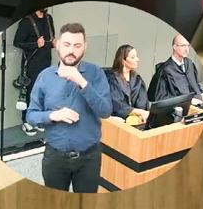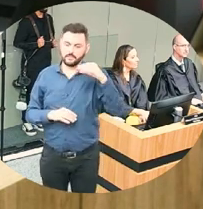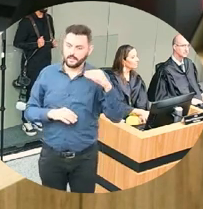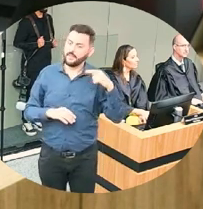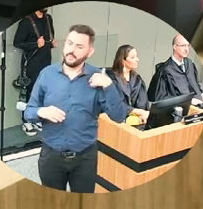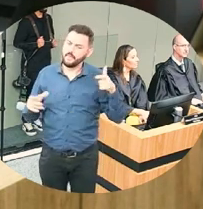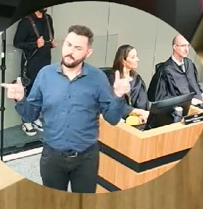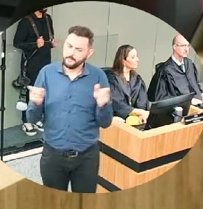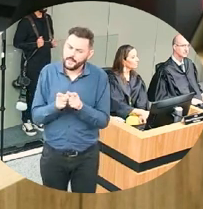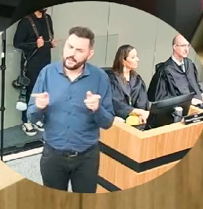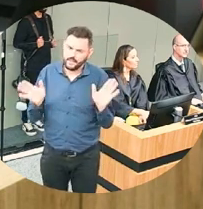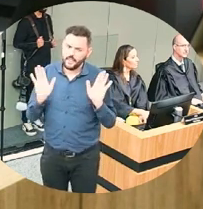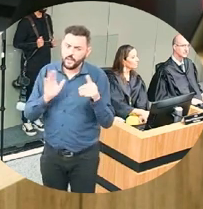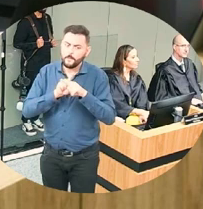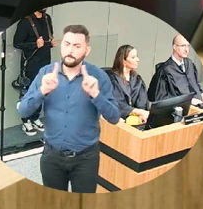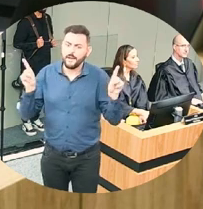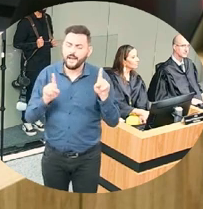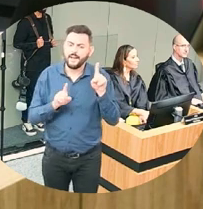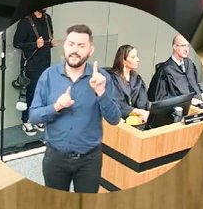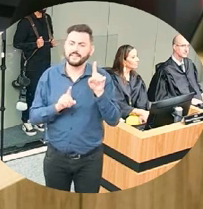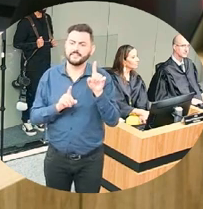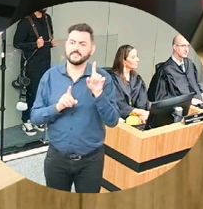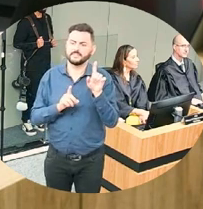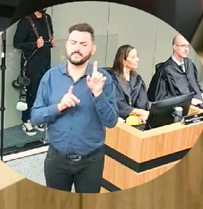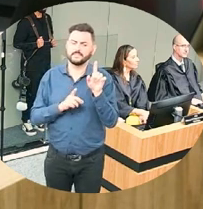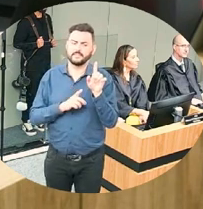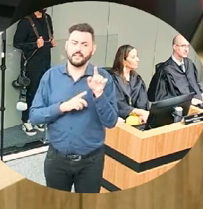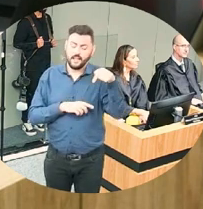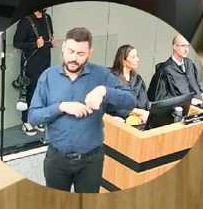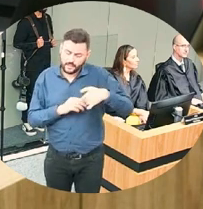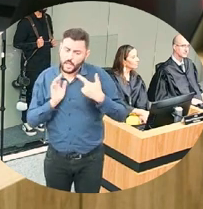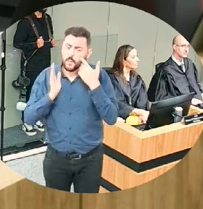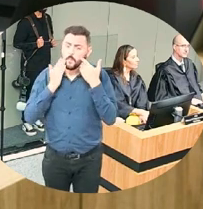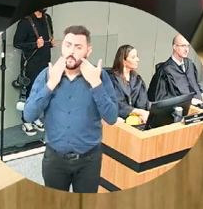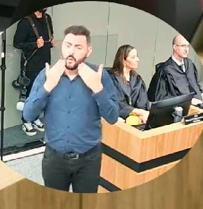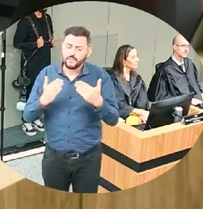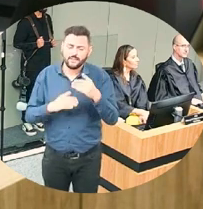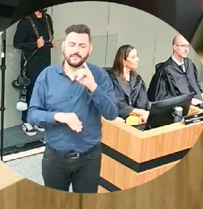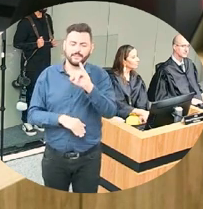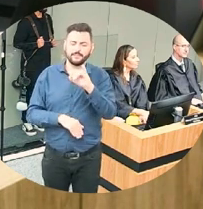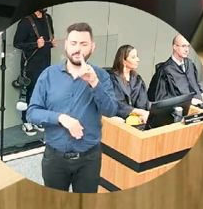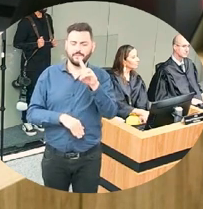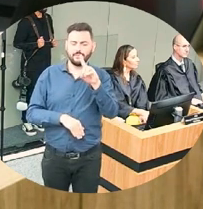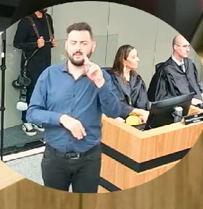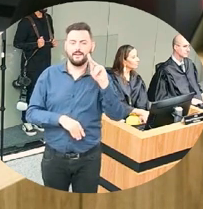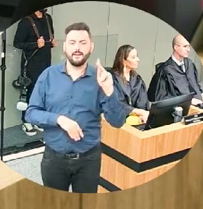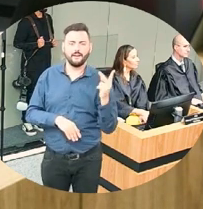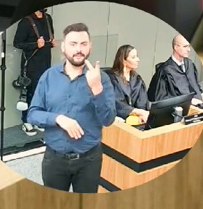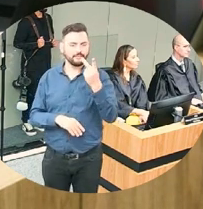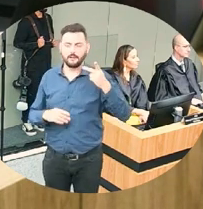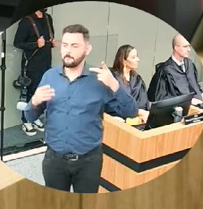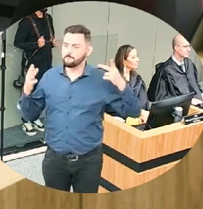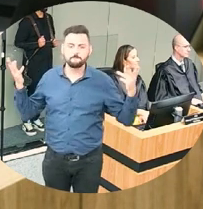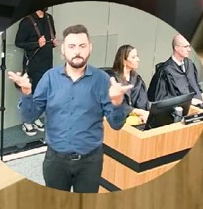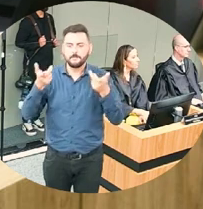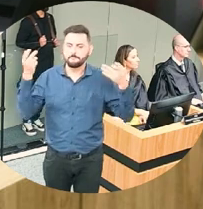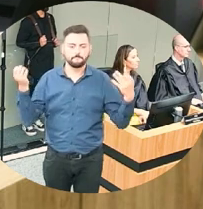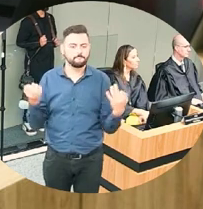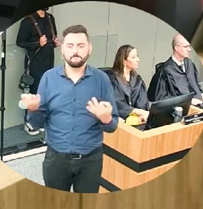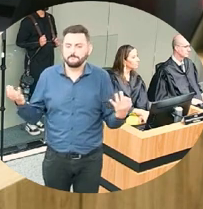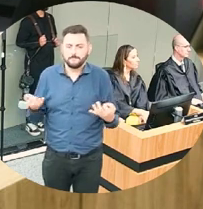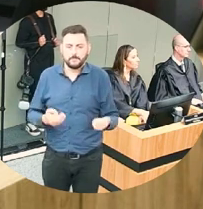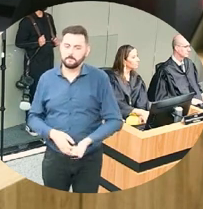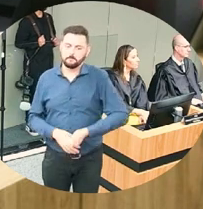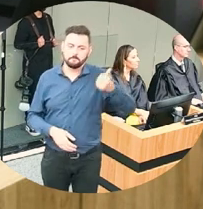da Federação o Estado de Santa Catarina apresenta um dos melhores IDH do país uma distribuição populacional